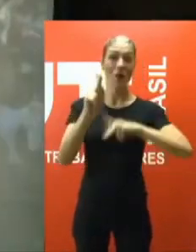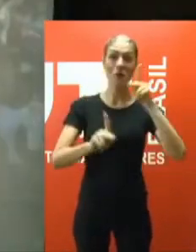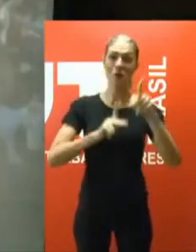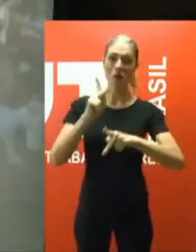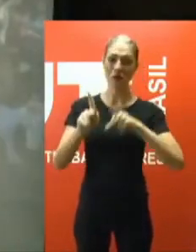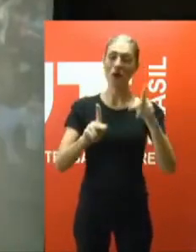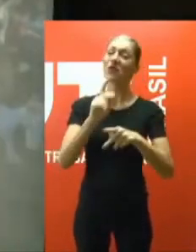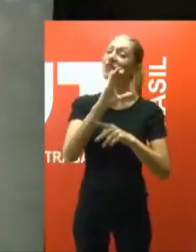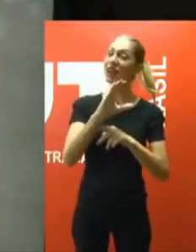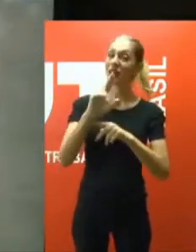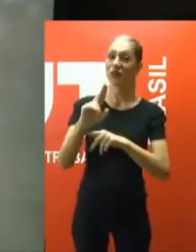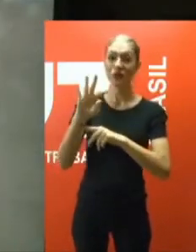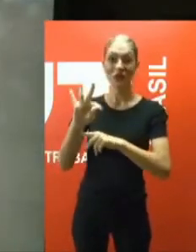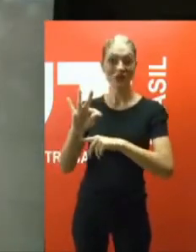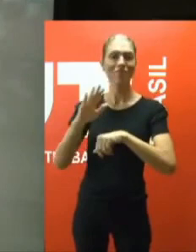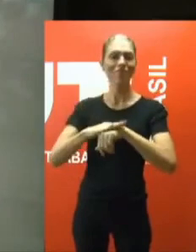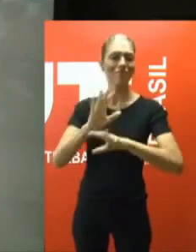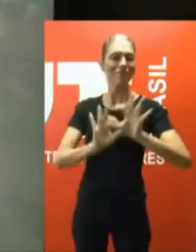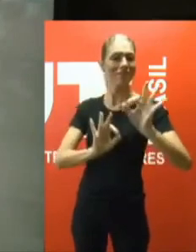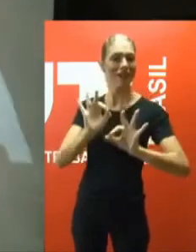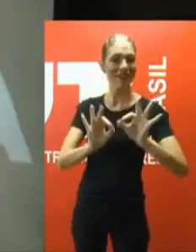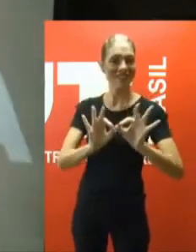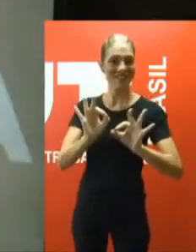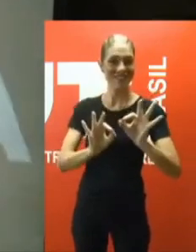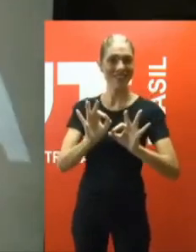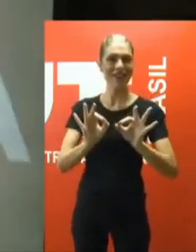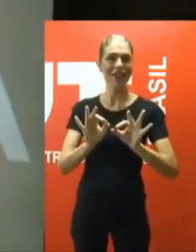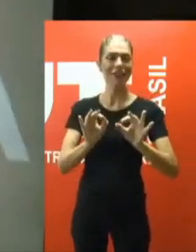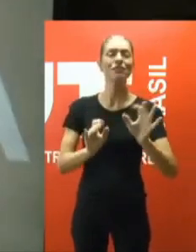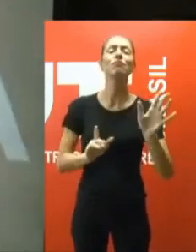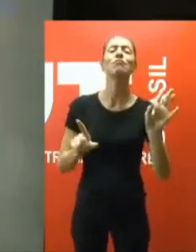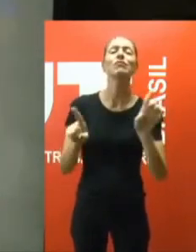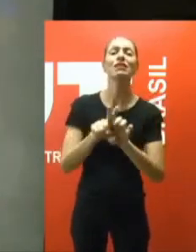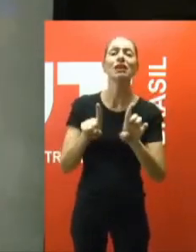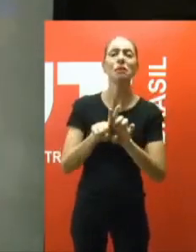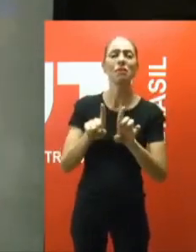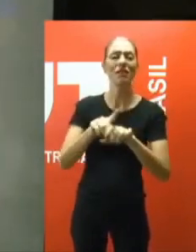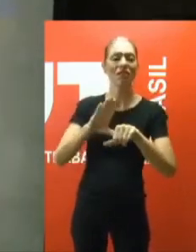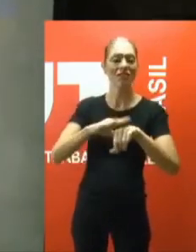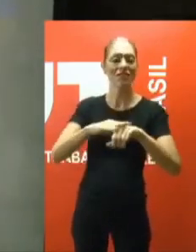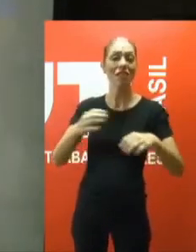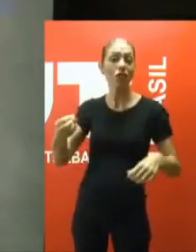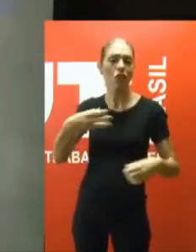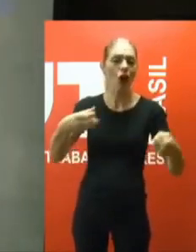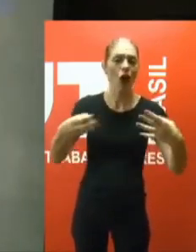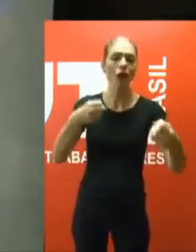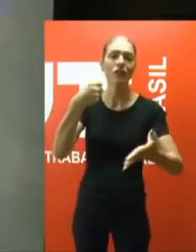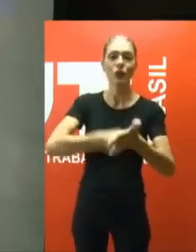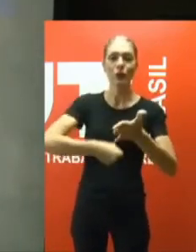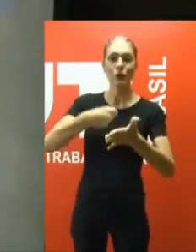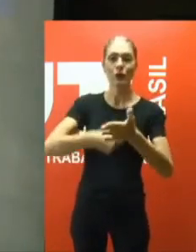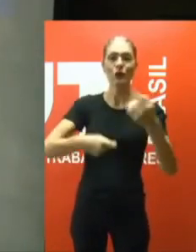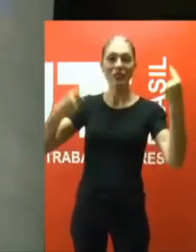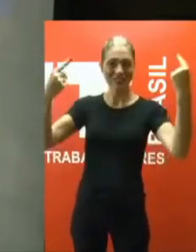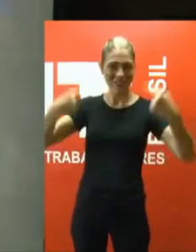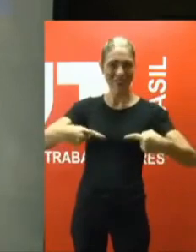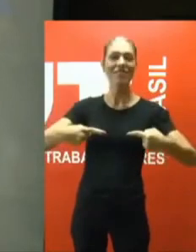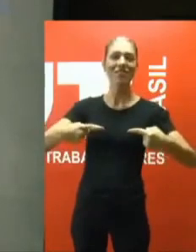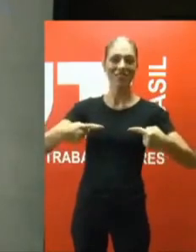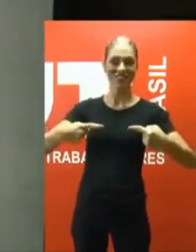e a CUT está planejada e organizada para as novas lutas e desafios.